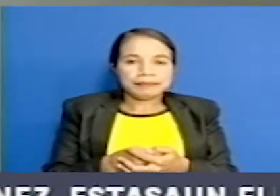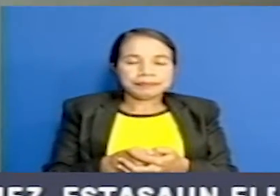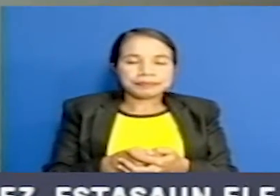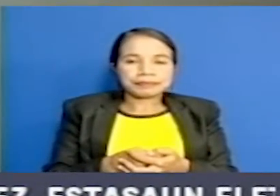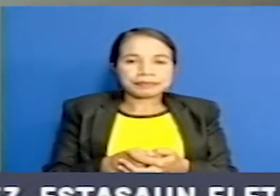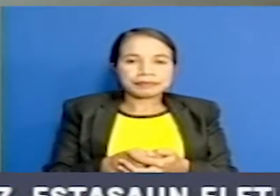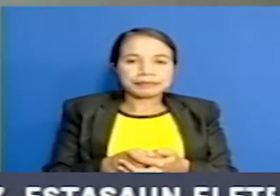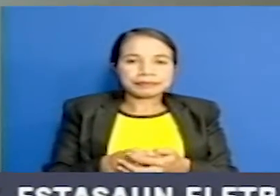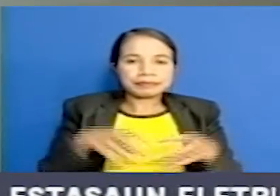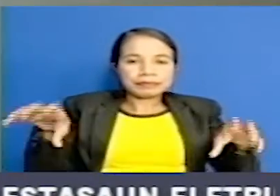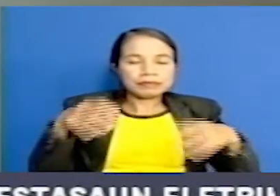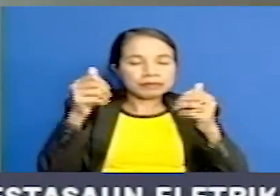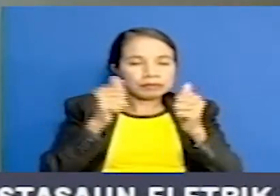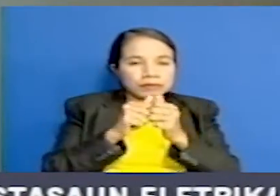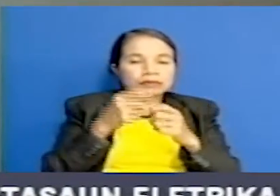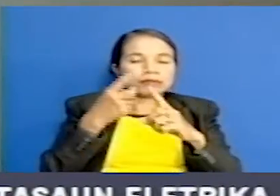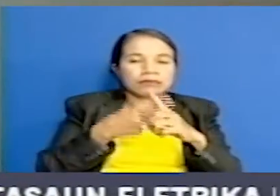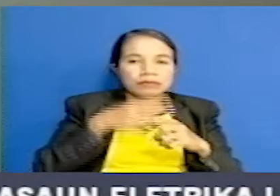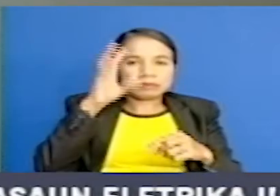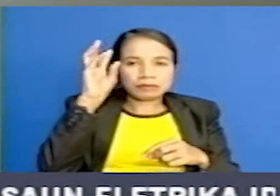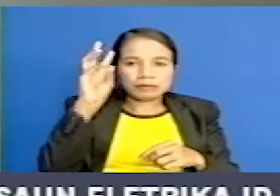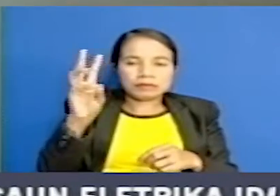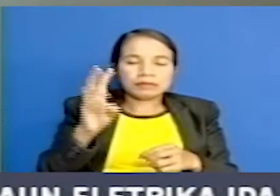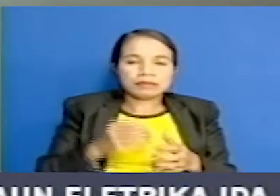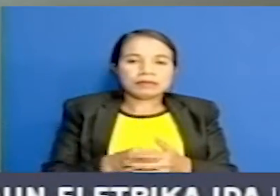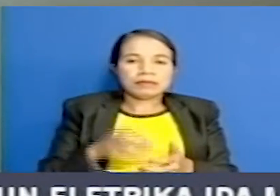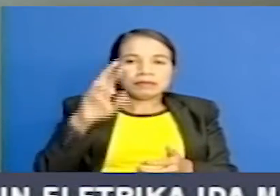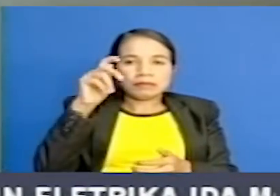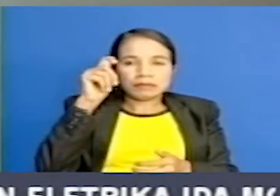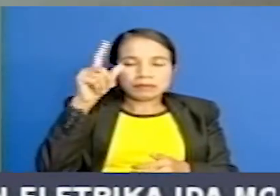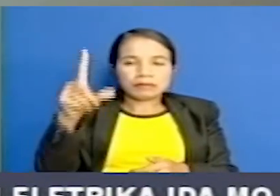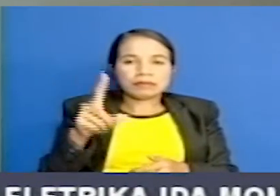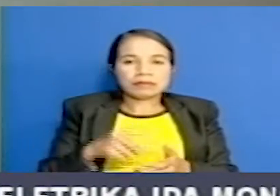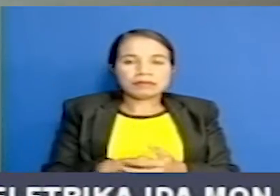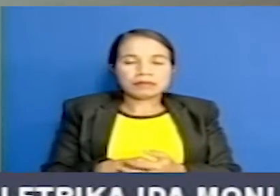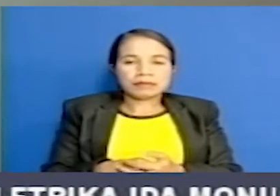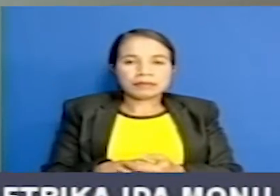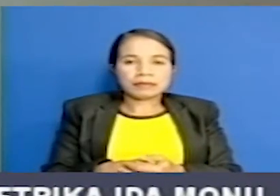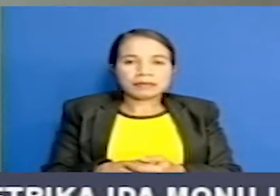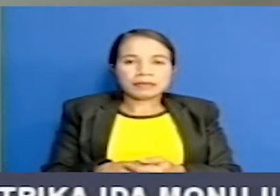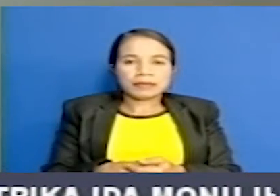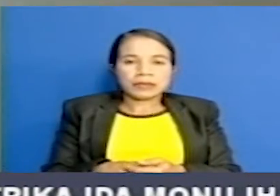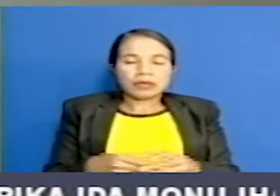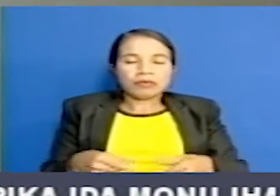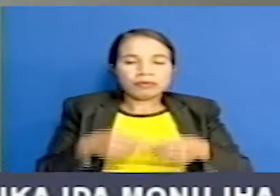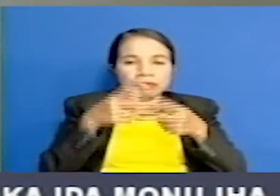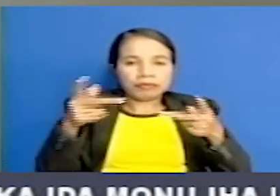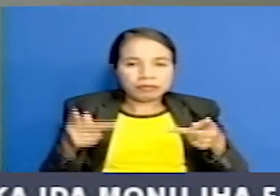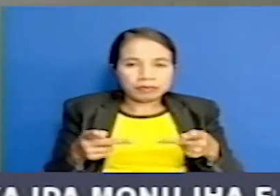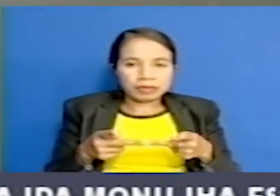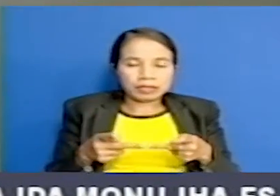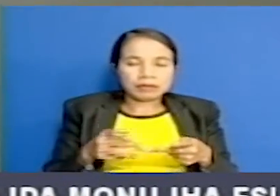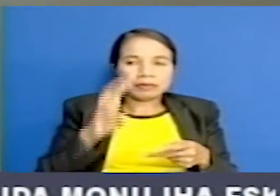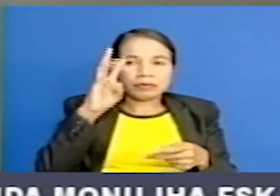a cooperação dele é bafula nem, para a RTTL fosse o espaço para